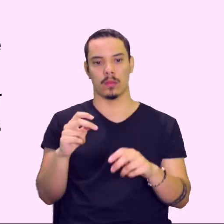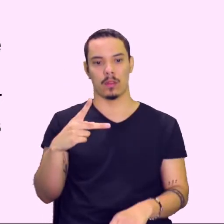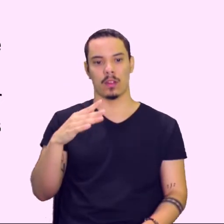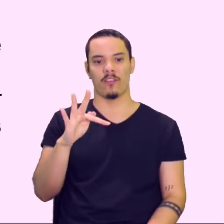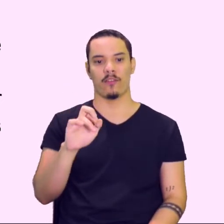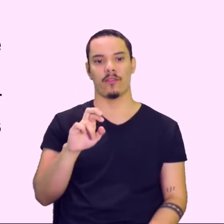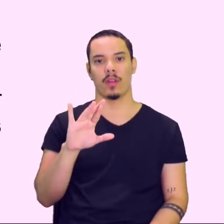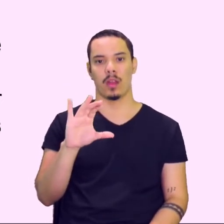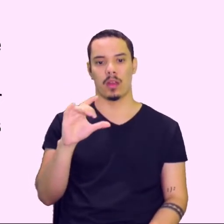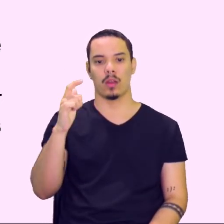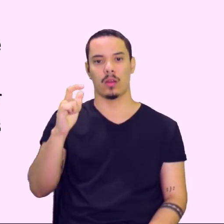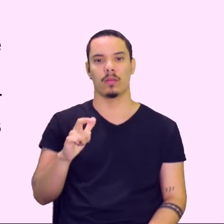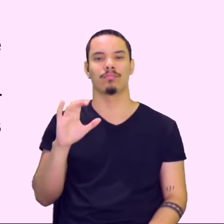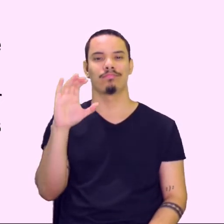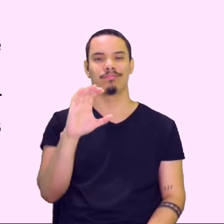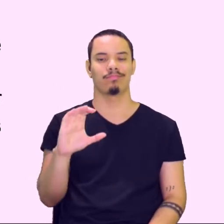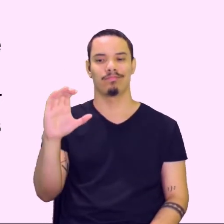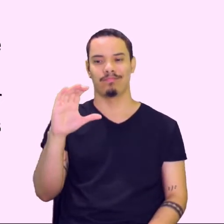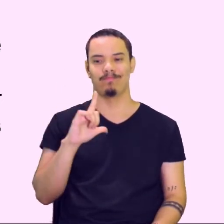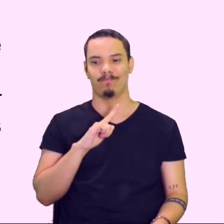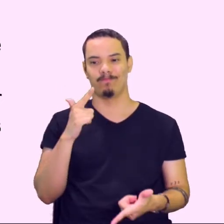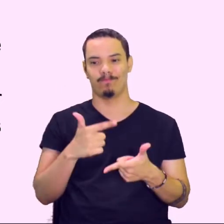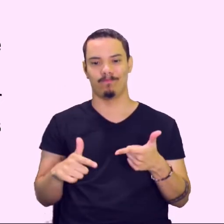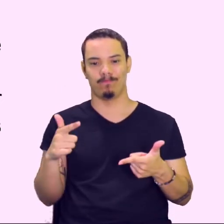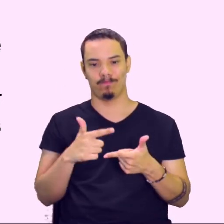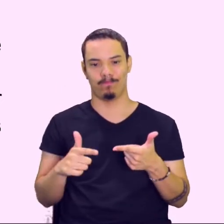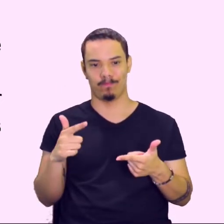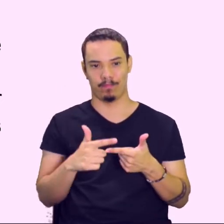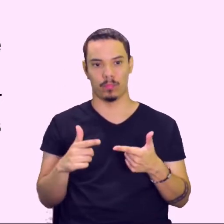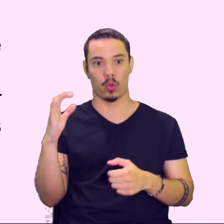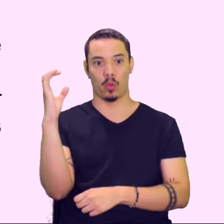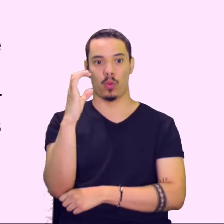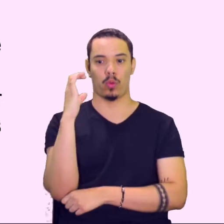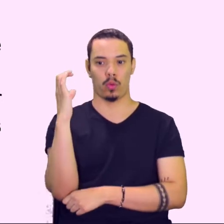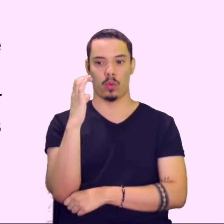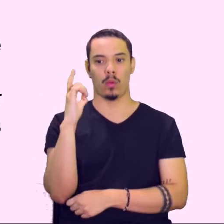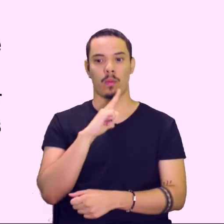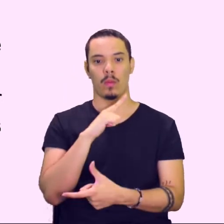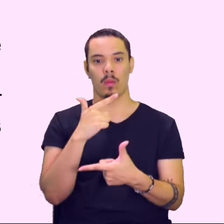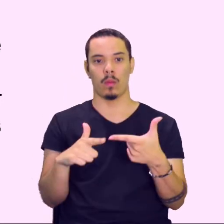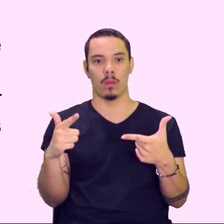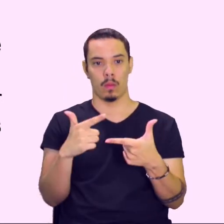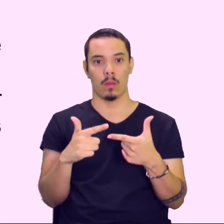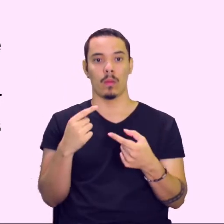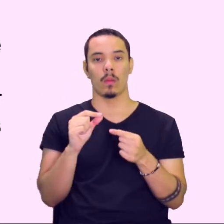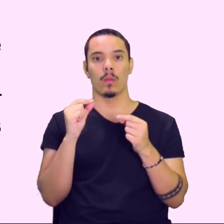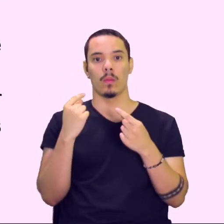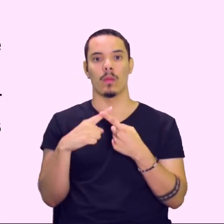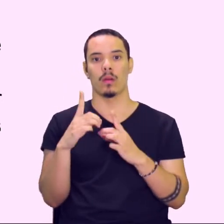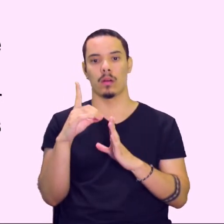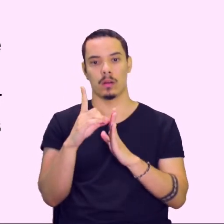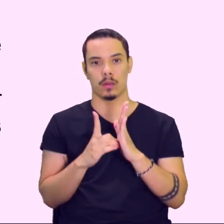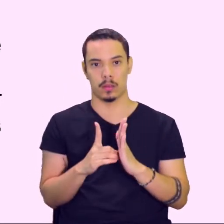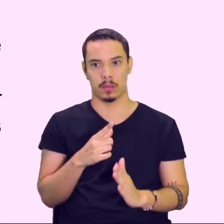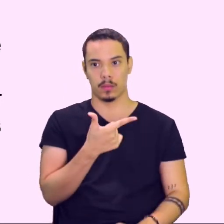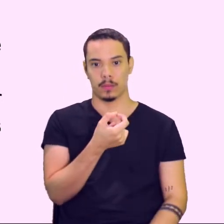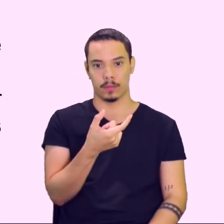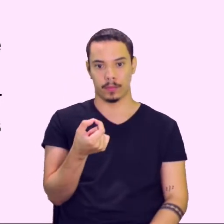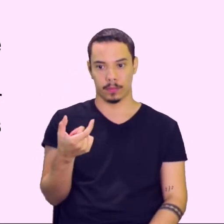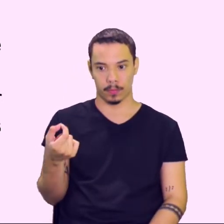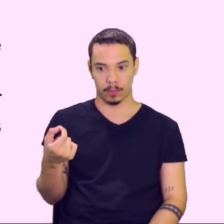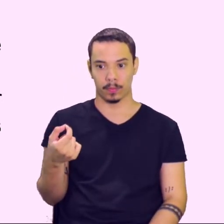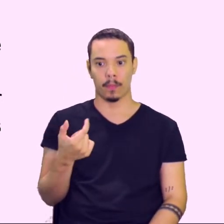estava uma situação muito delicada, estava muito forte na década de 2000, as Farc,